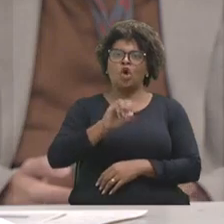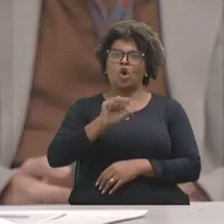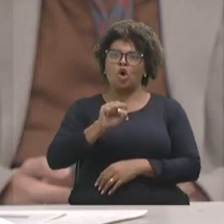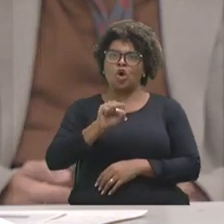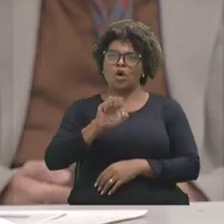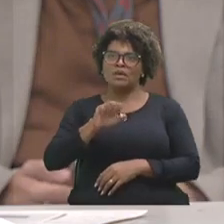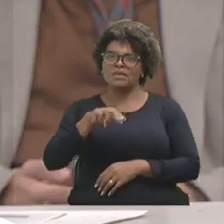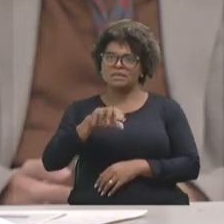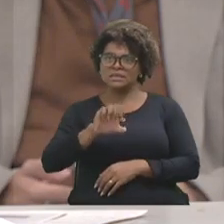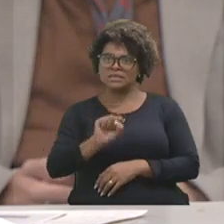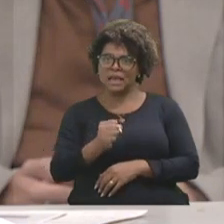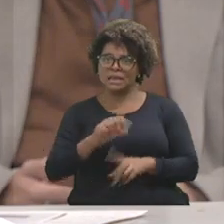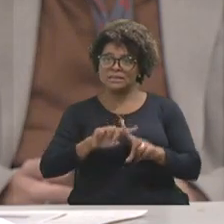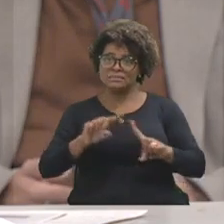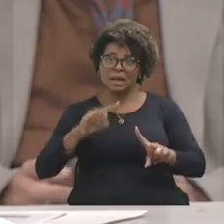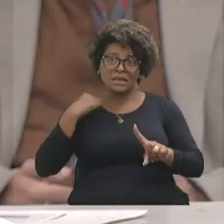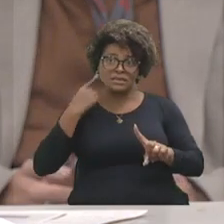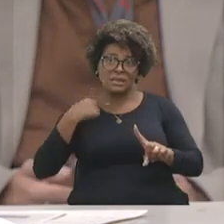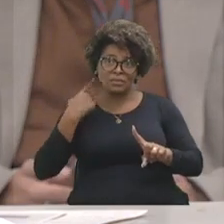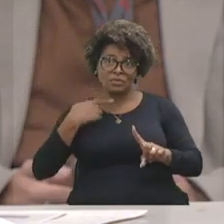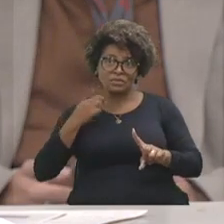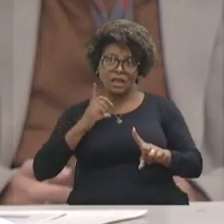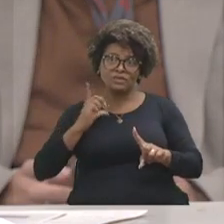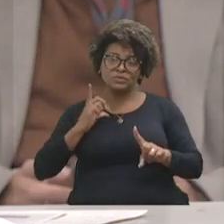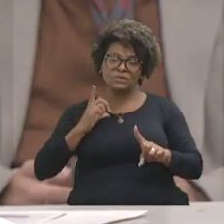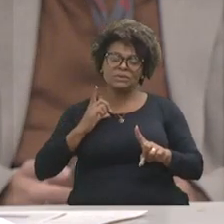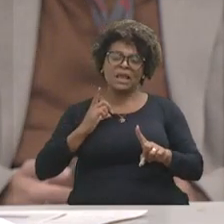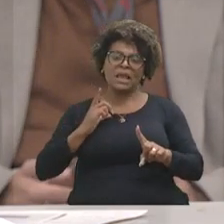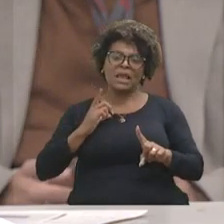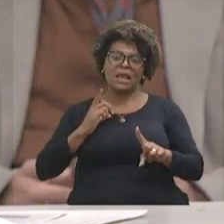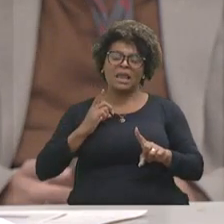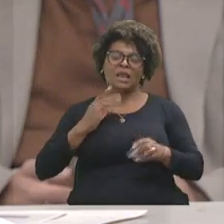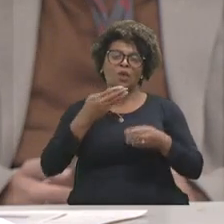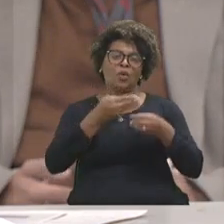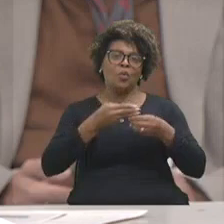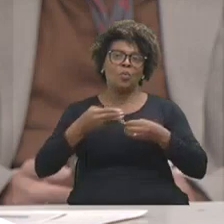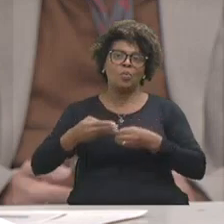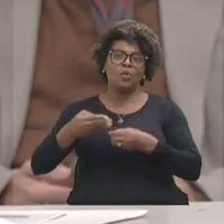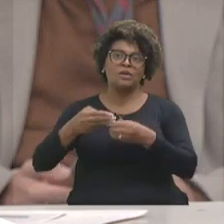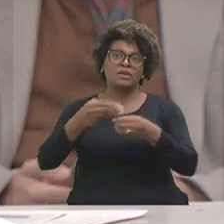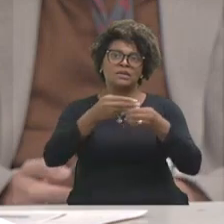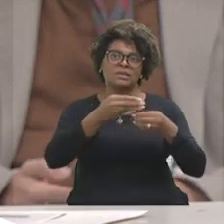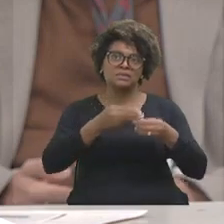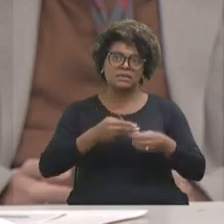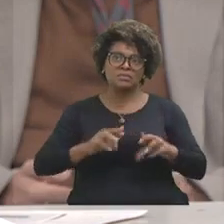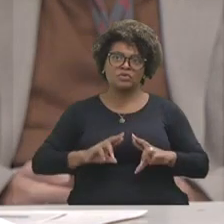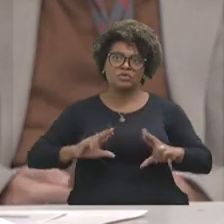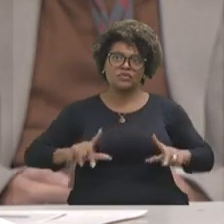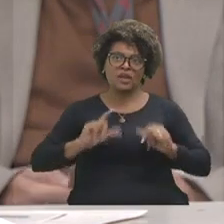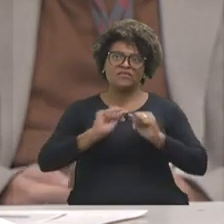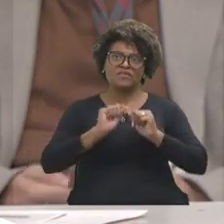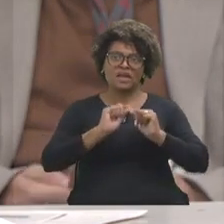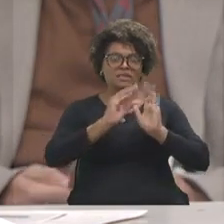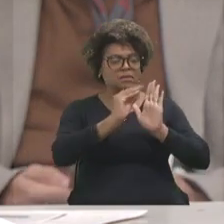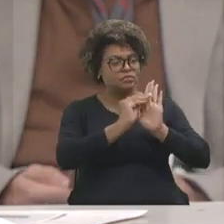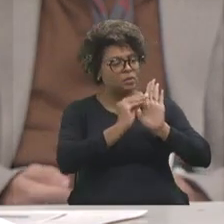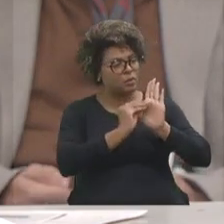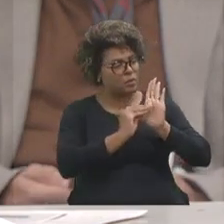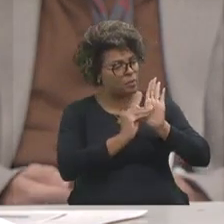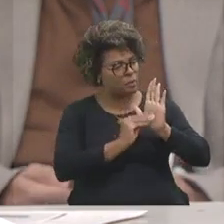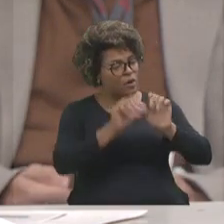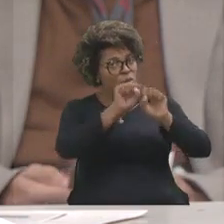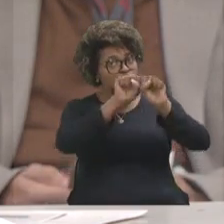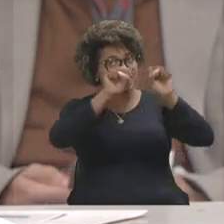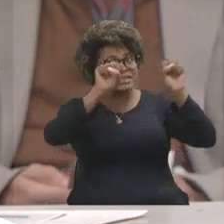os deputados que fazem tem os seus prestadores e municípios Estamos fazendo preenchimento do sistema do Invest Sul agora